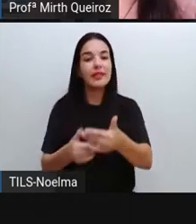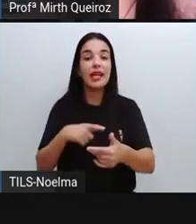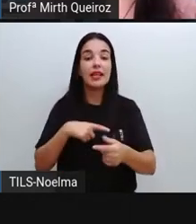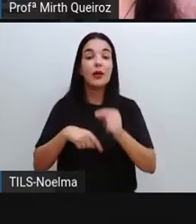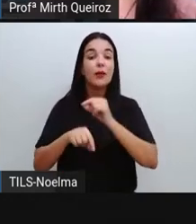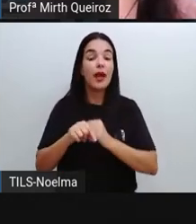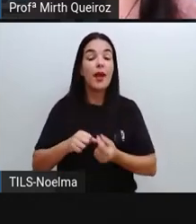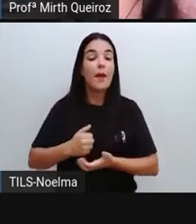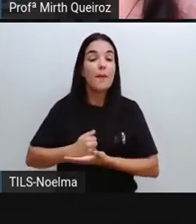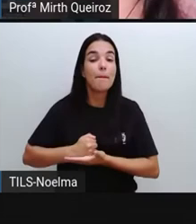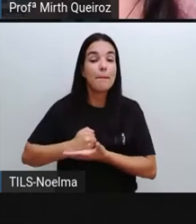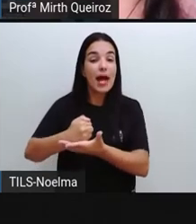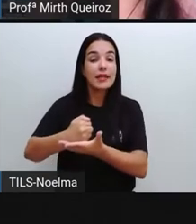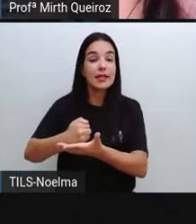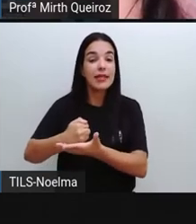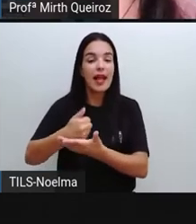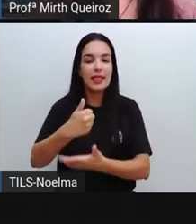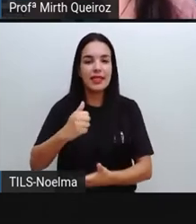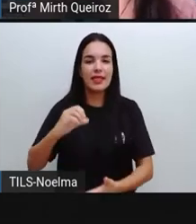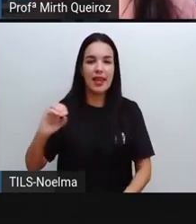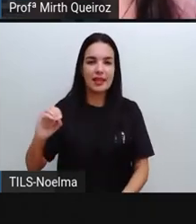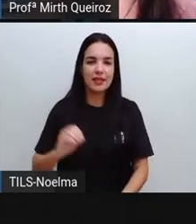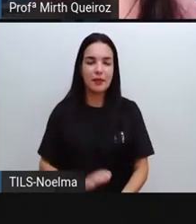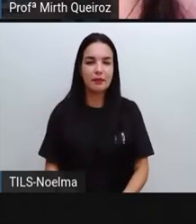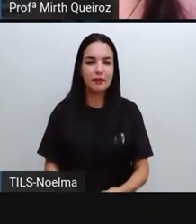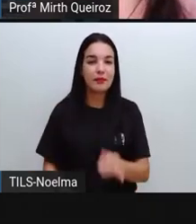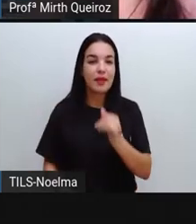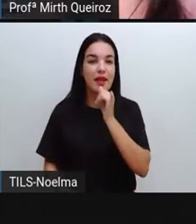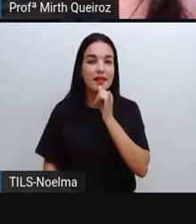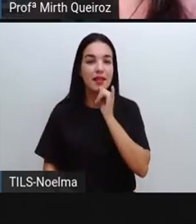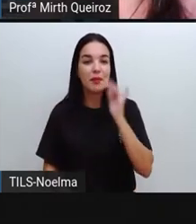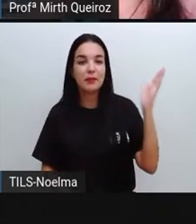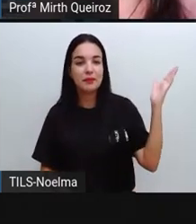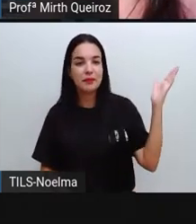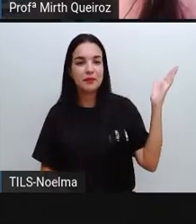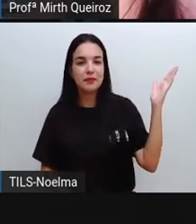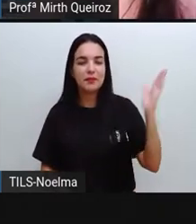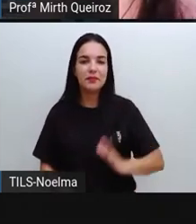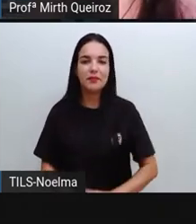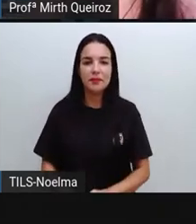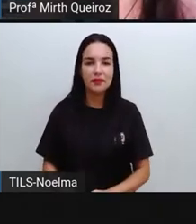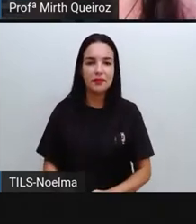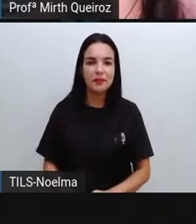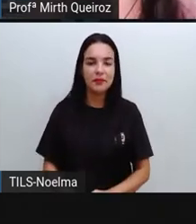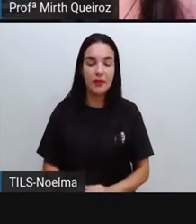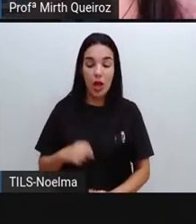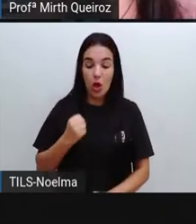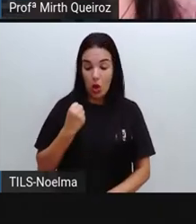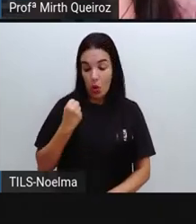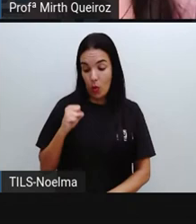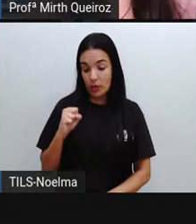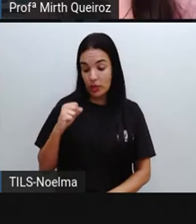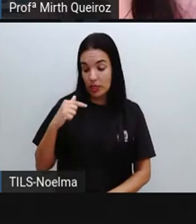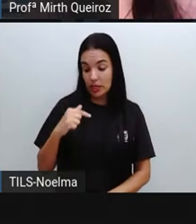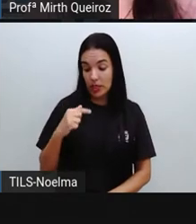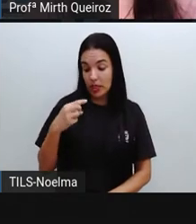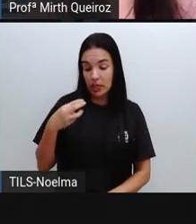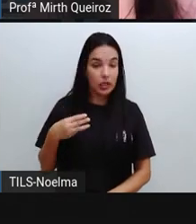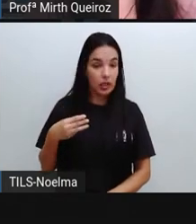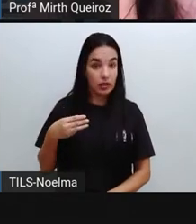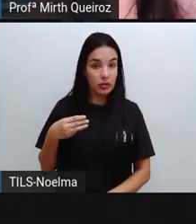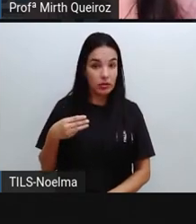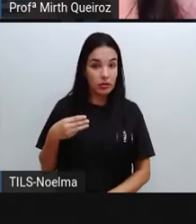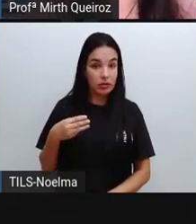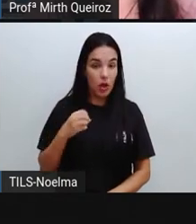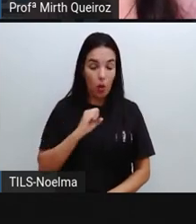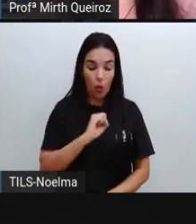como base a base 10 certo por exemplo temos aqui alguns em 873